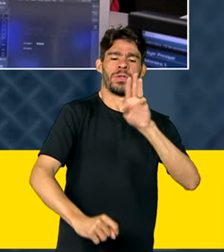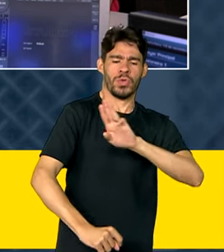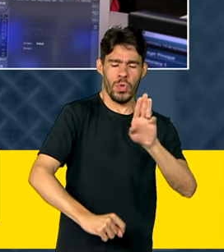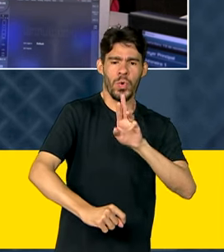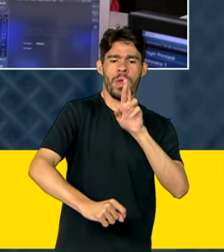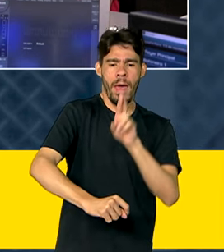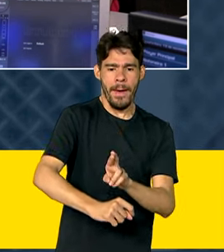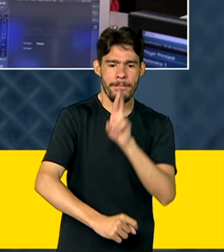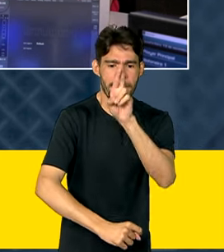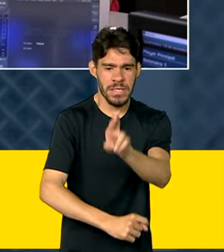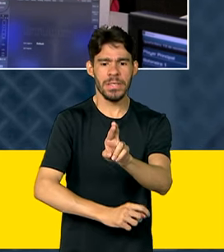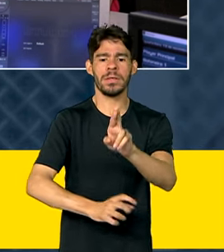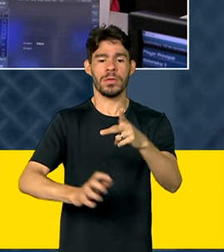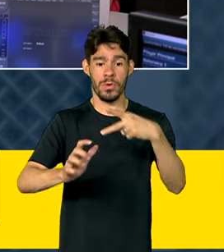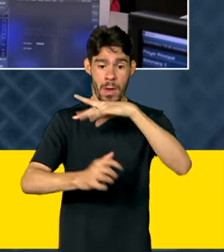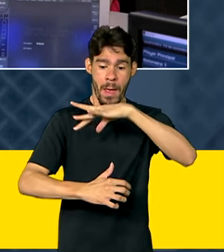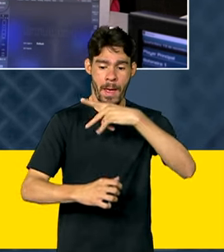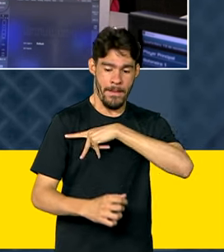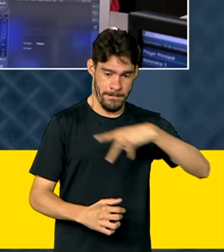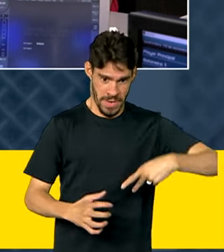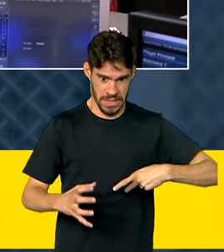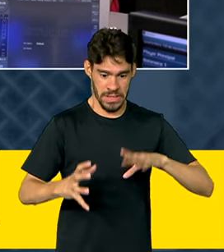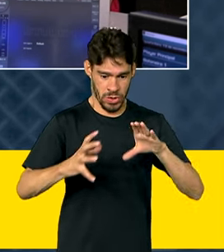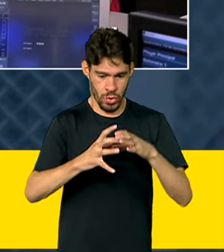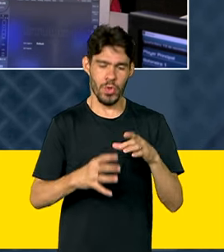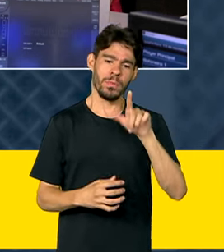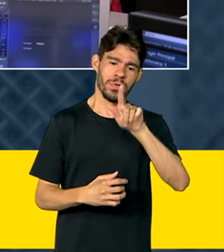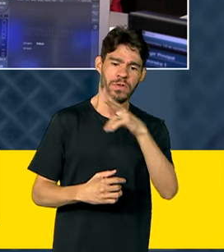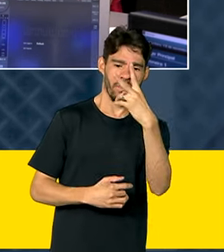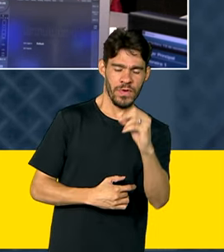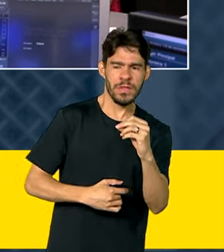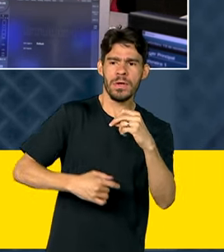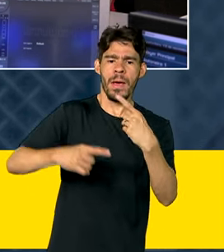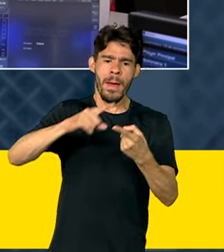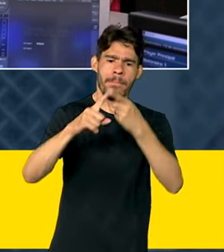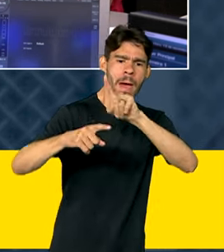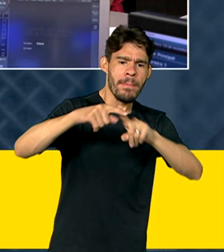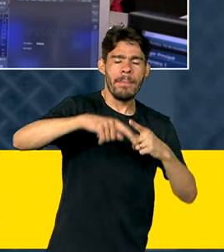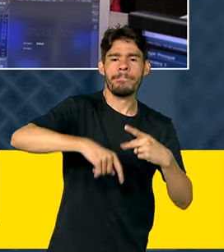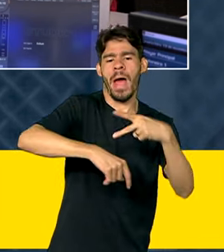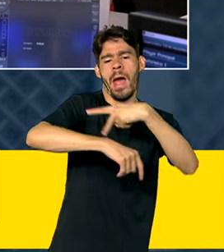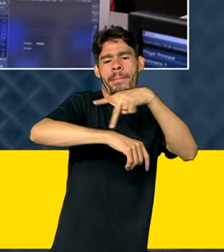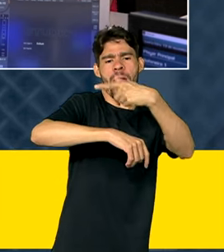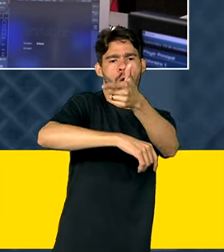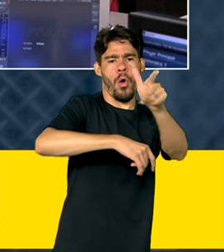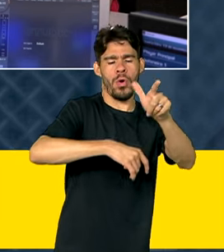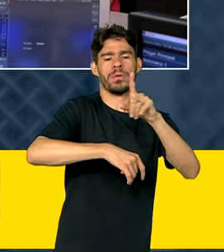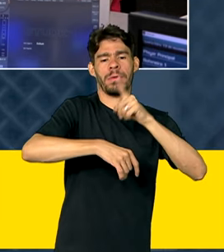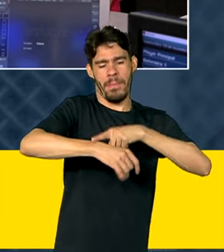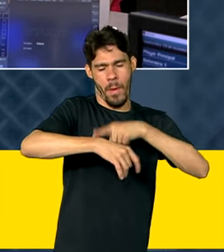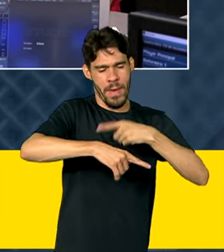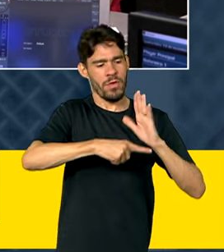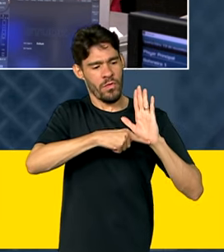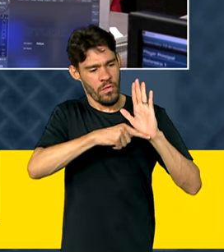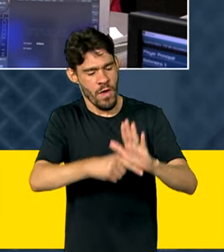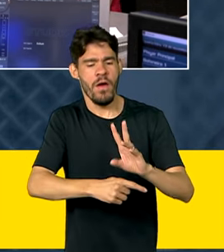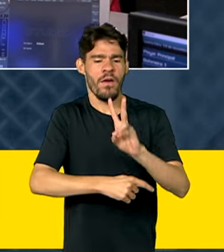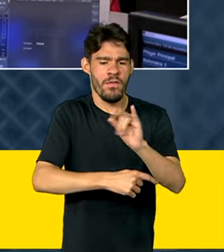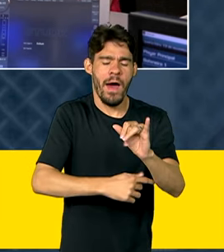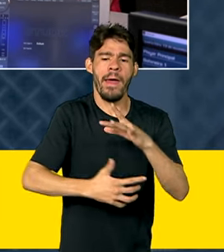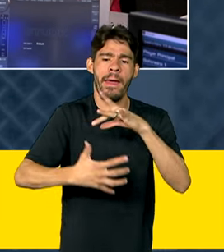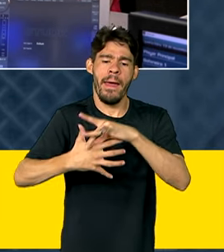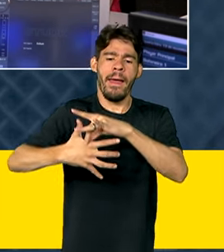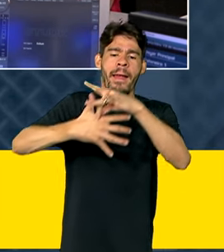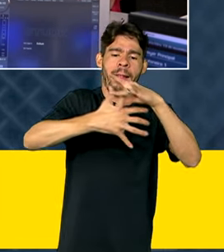que preside o G20 nesse momento. Nós estamos negociando com os outros países para ter um momento que esse documento possa ser apresentado aos chefes de